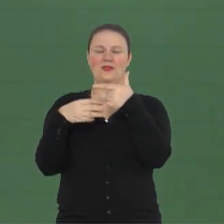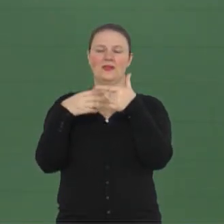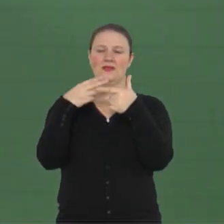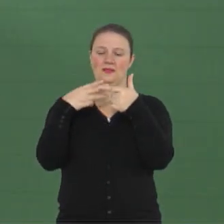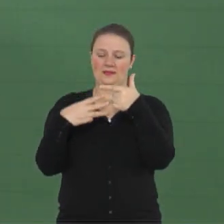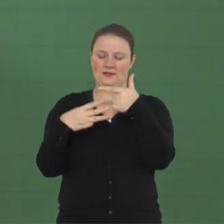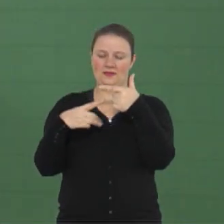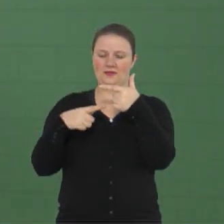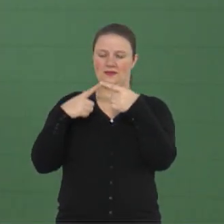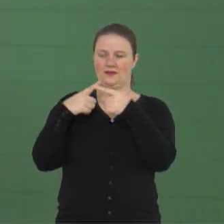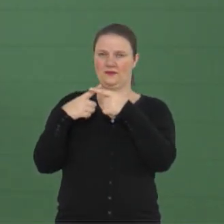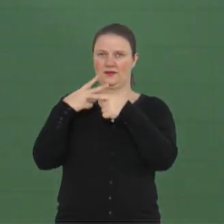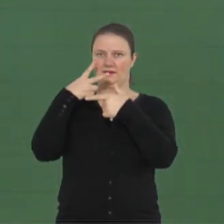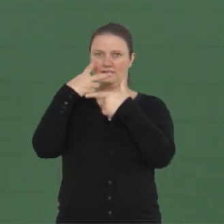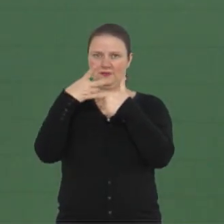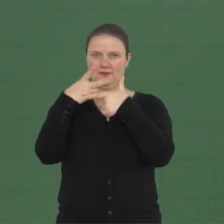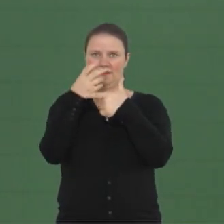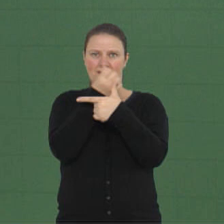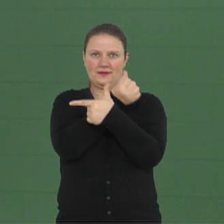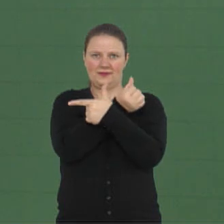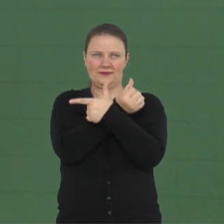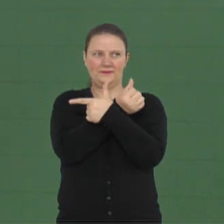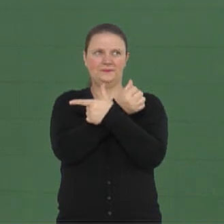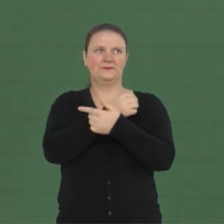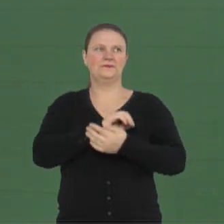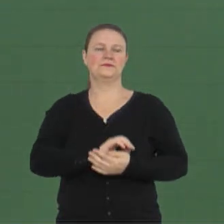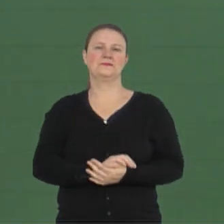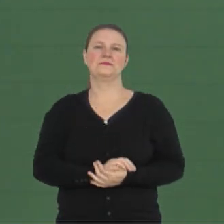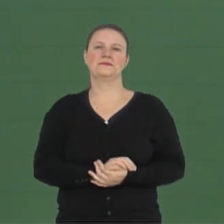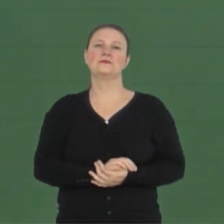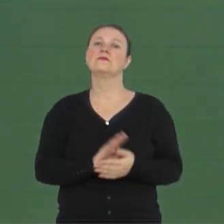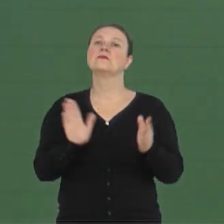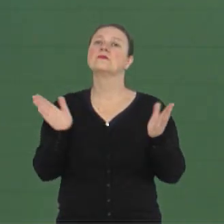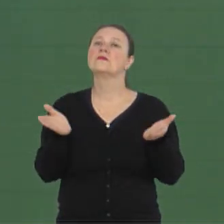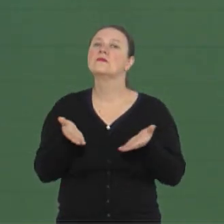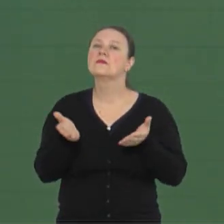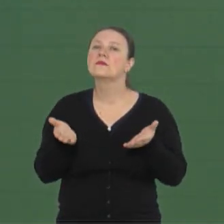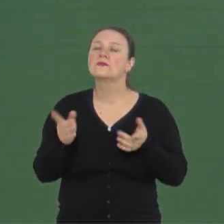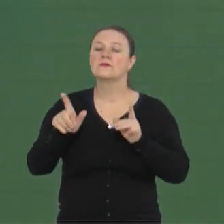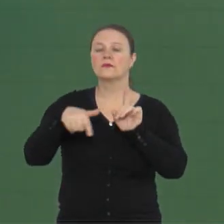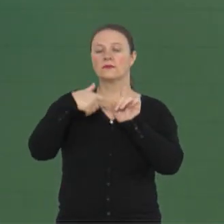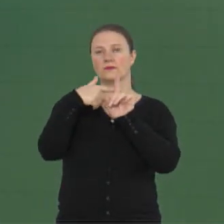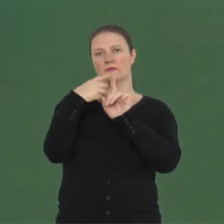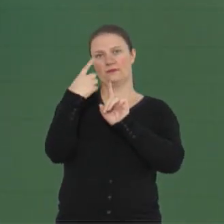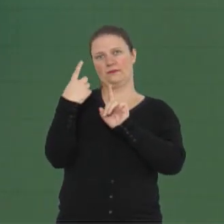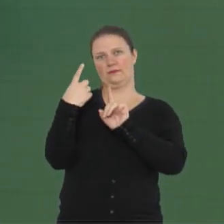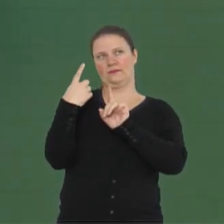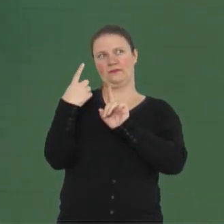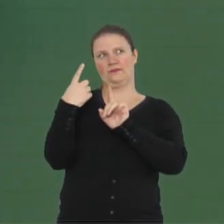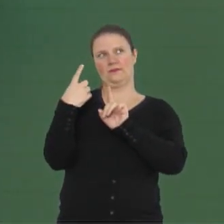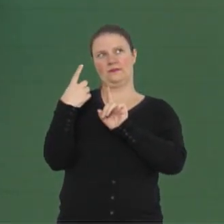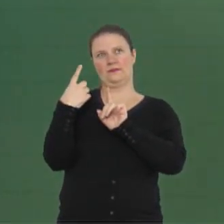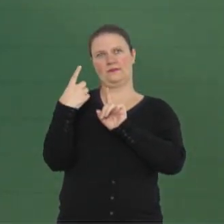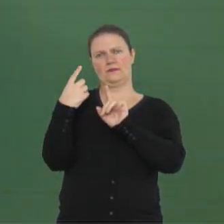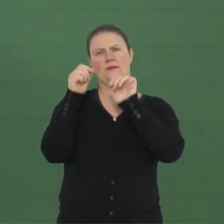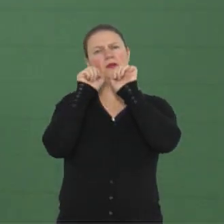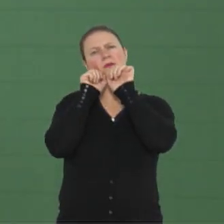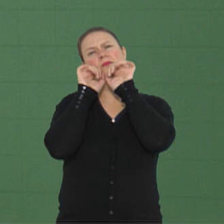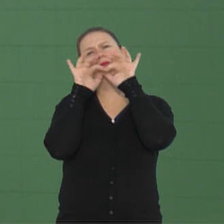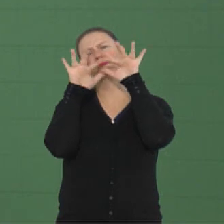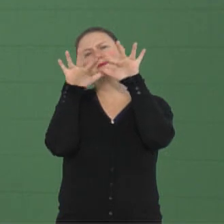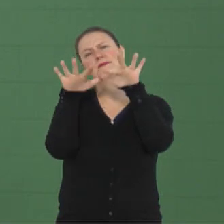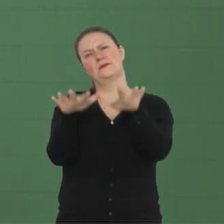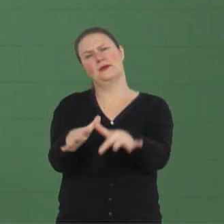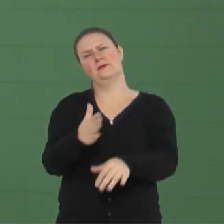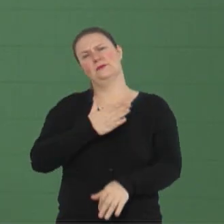é 6. Show de bola! E agora, mais 1. Abençoados do meu coração.